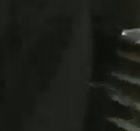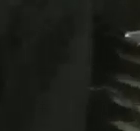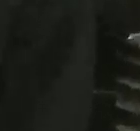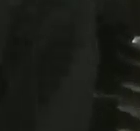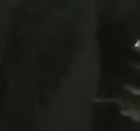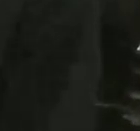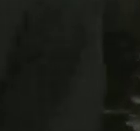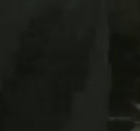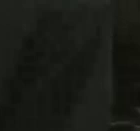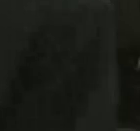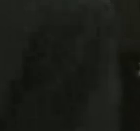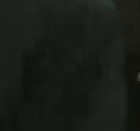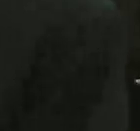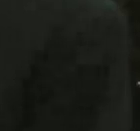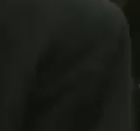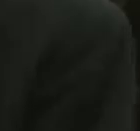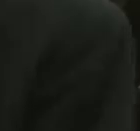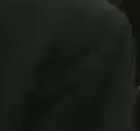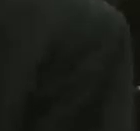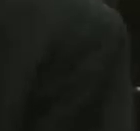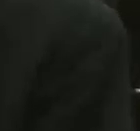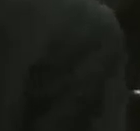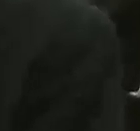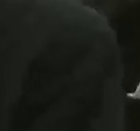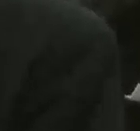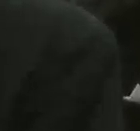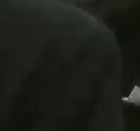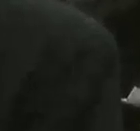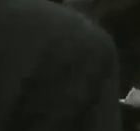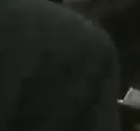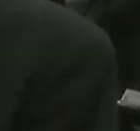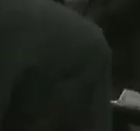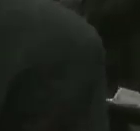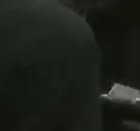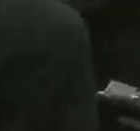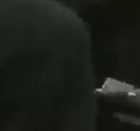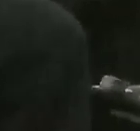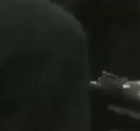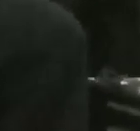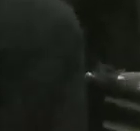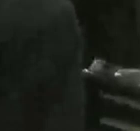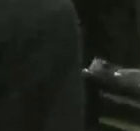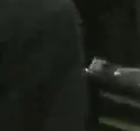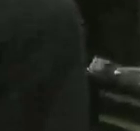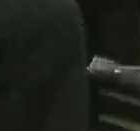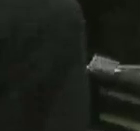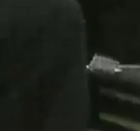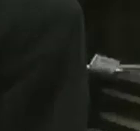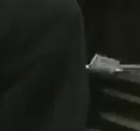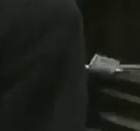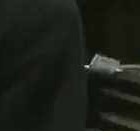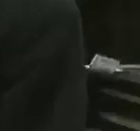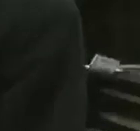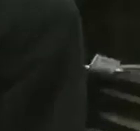Porque suplente é justamente para isso, né? Para suprir a falta de algum vereador. No caso,